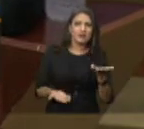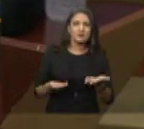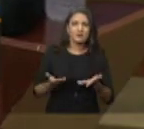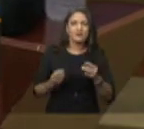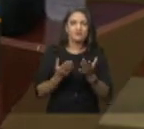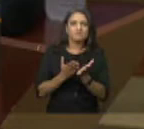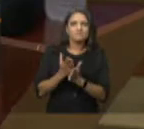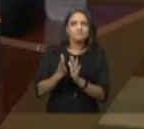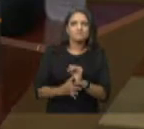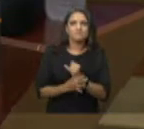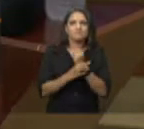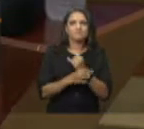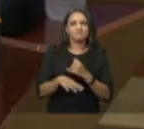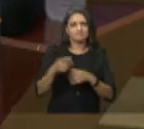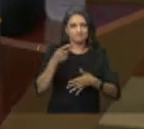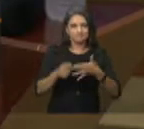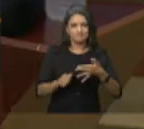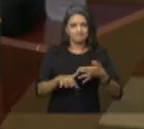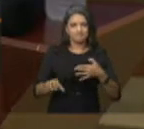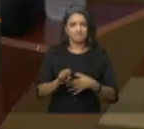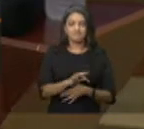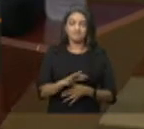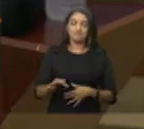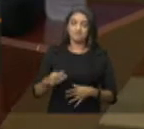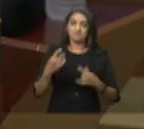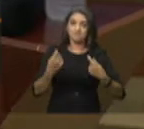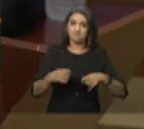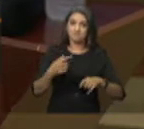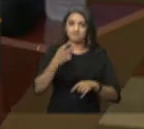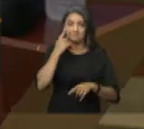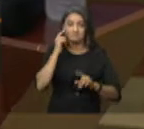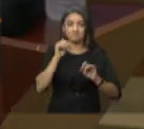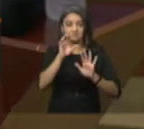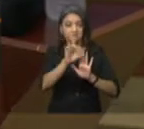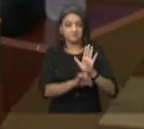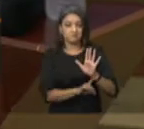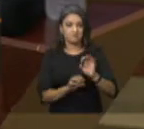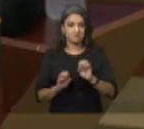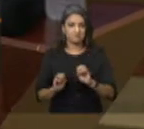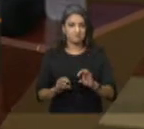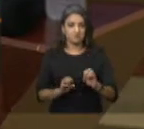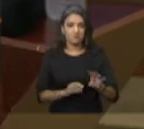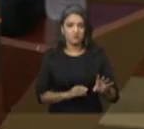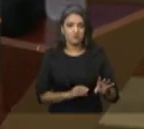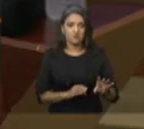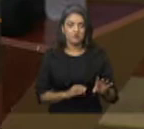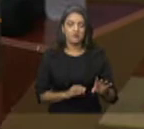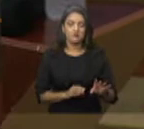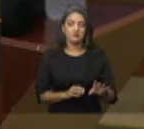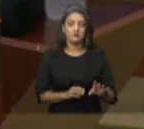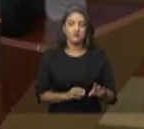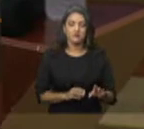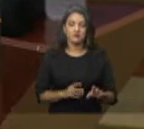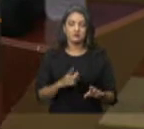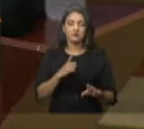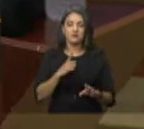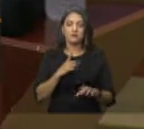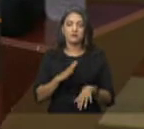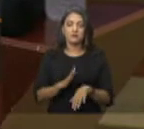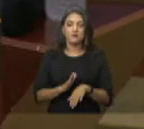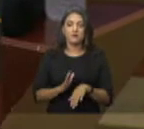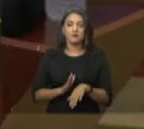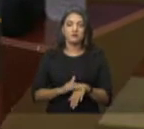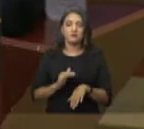jurisprudência do tribunal penso ser necessário consignar que o direito à educação transcende a esfera